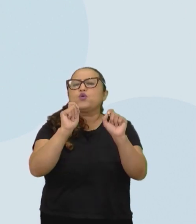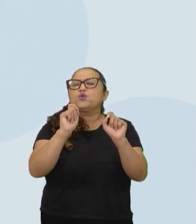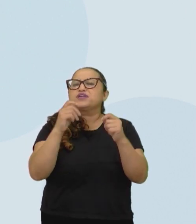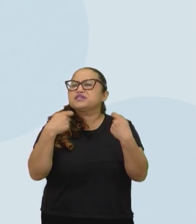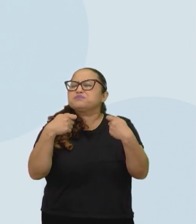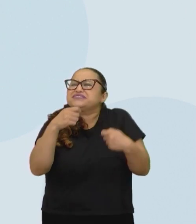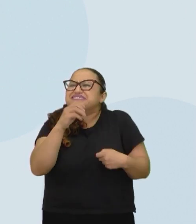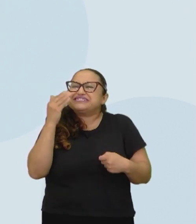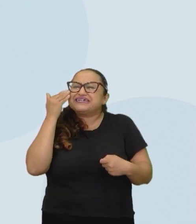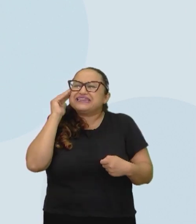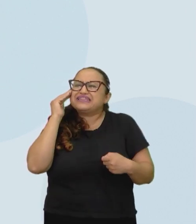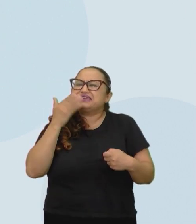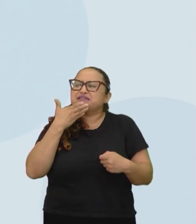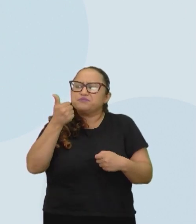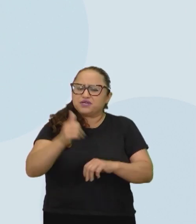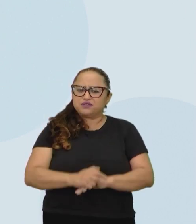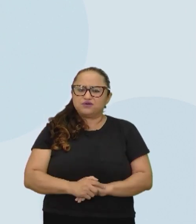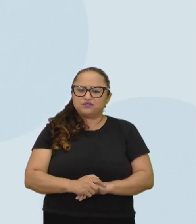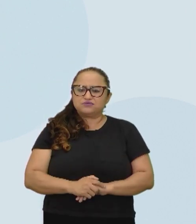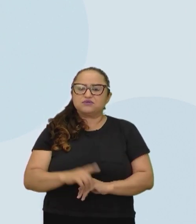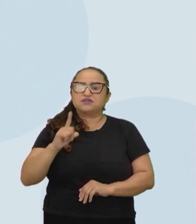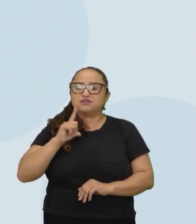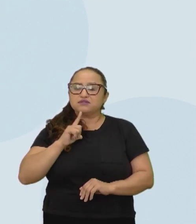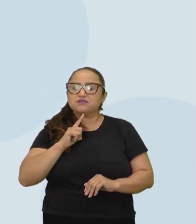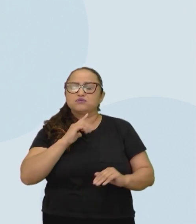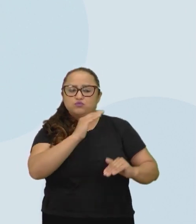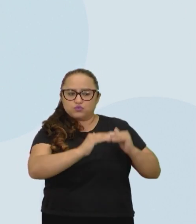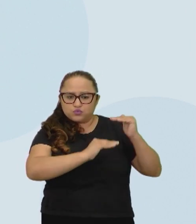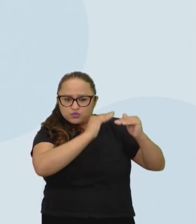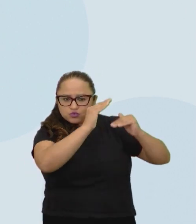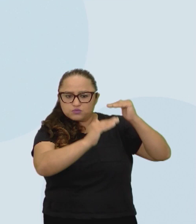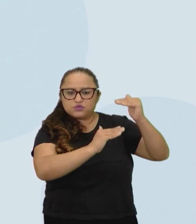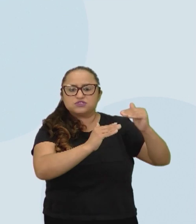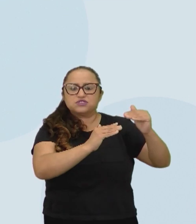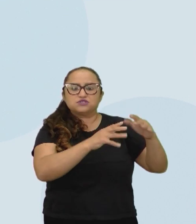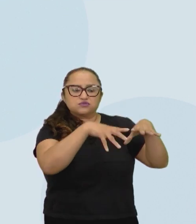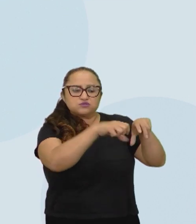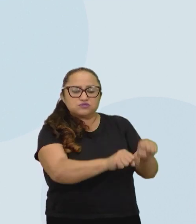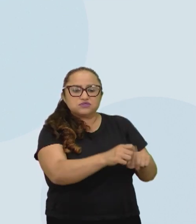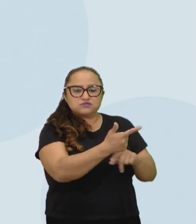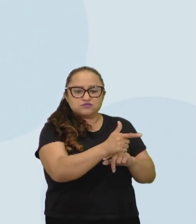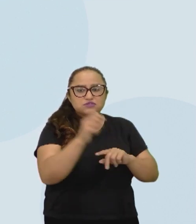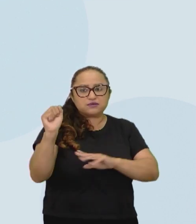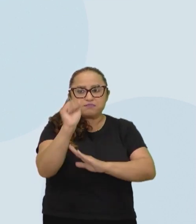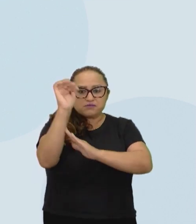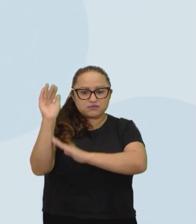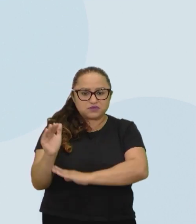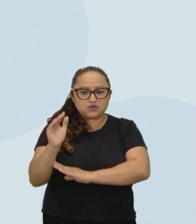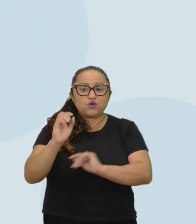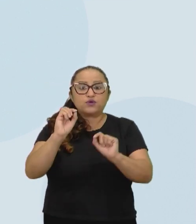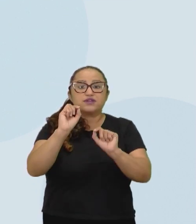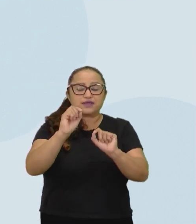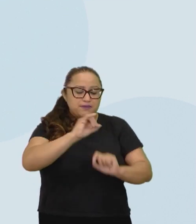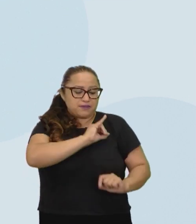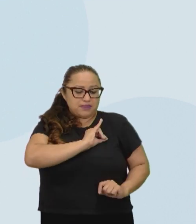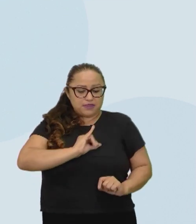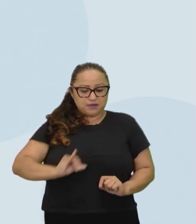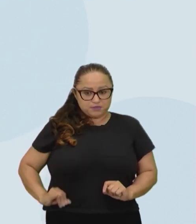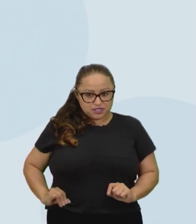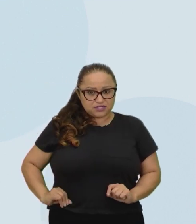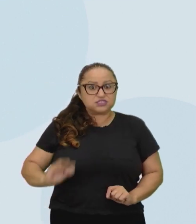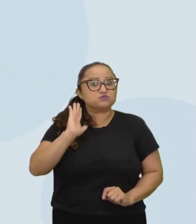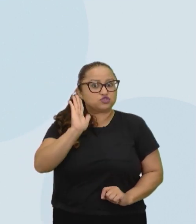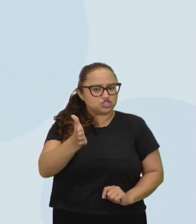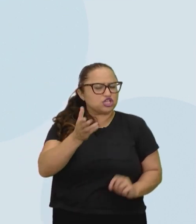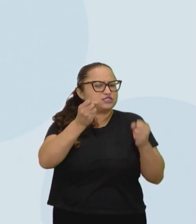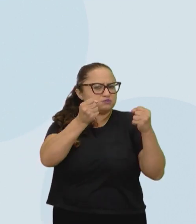de aprendizagem? Estudaremos os processos de descolonização afroasiáticos decorrentes do imperialismo. Nós já falamos de